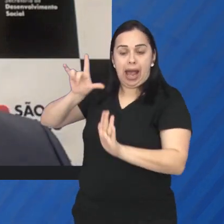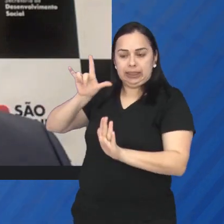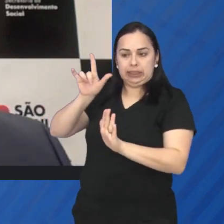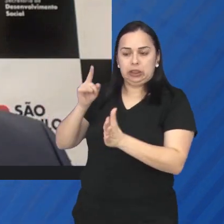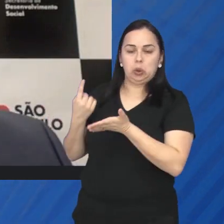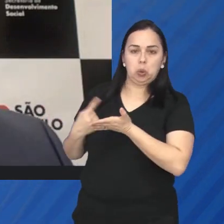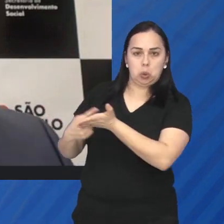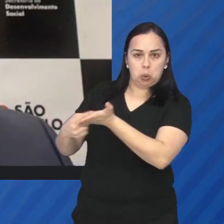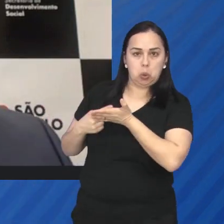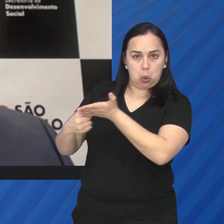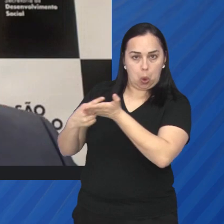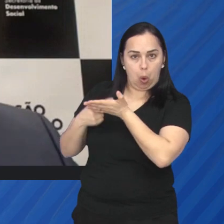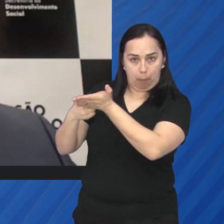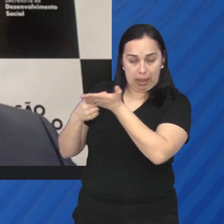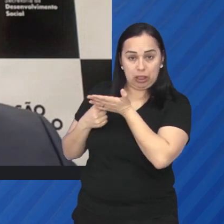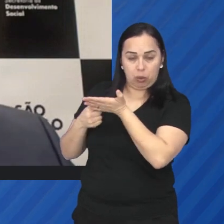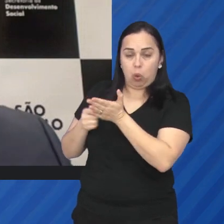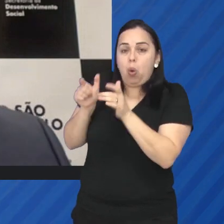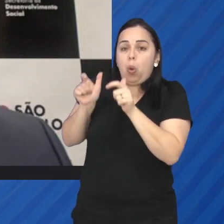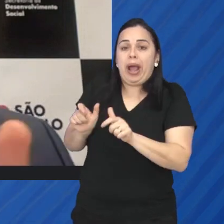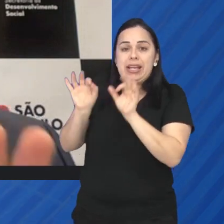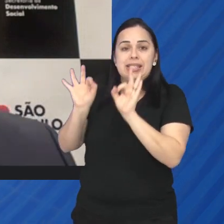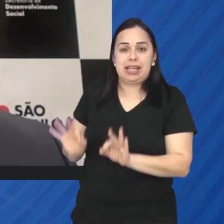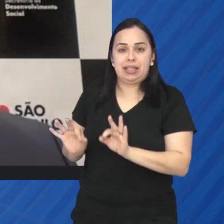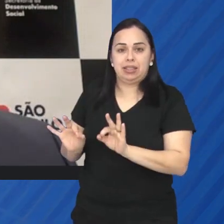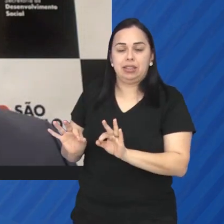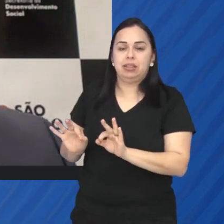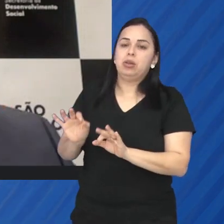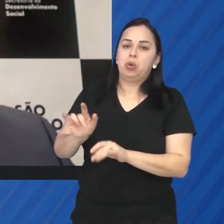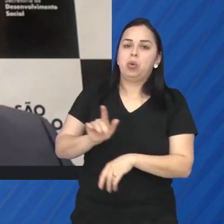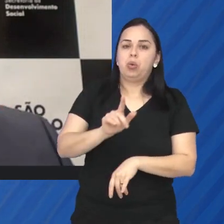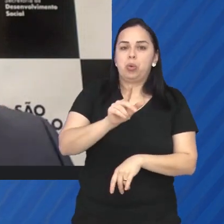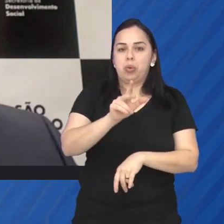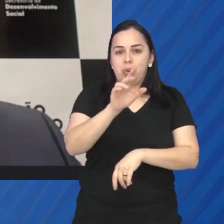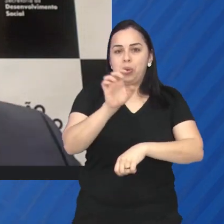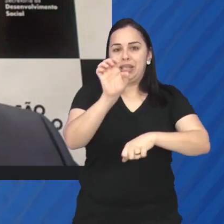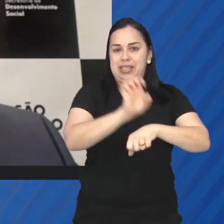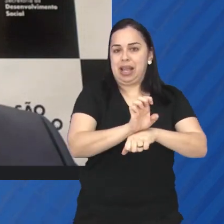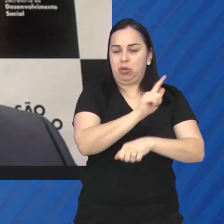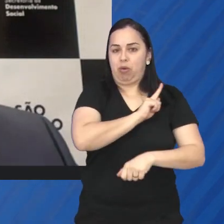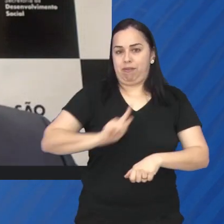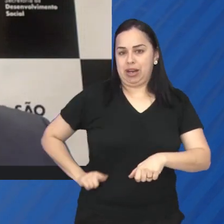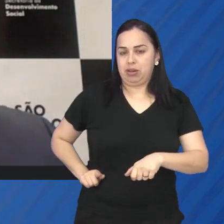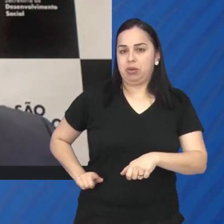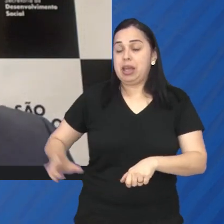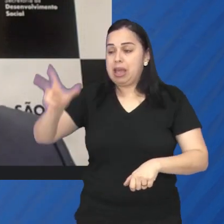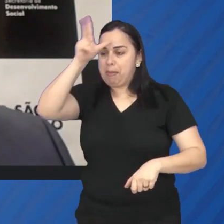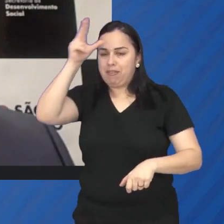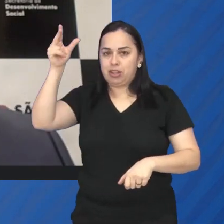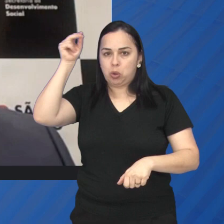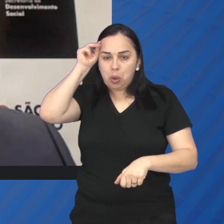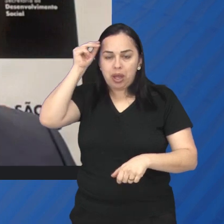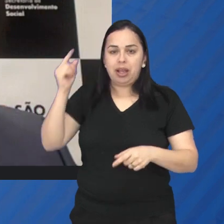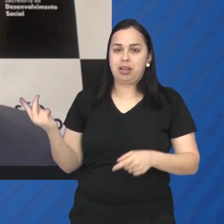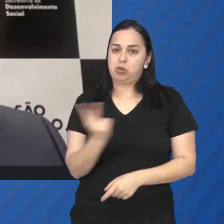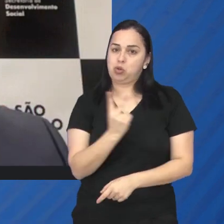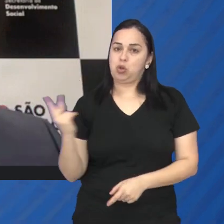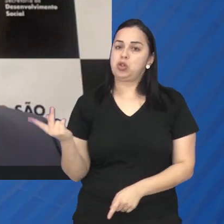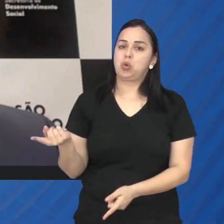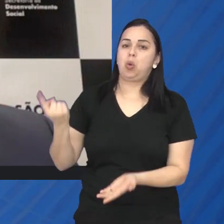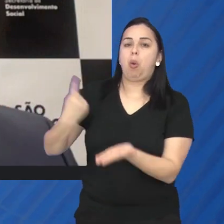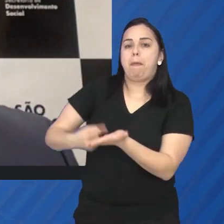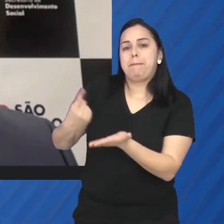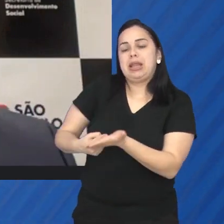ponto específico, definido aí em conjunto com o Estado e a Prefeitura. O Estado por quê? Porque nós fazemos o